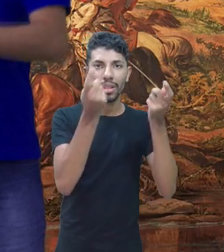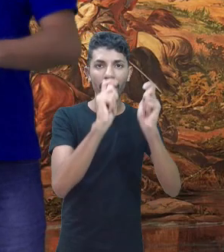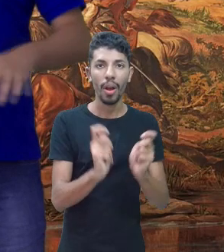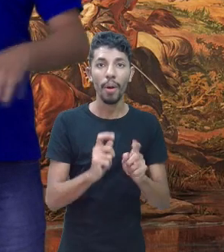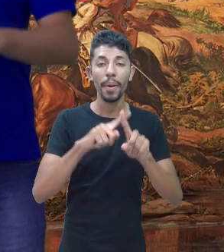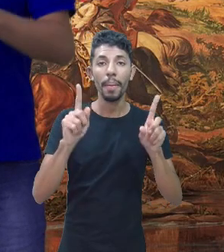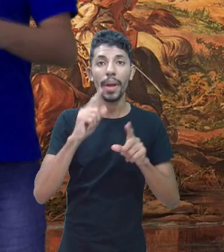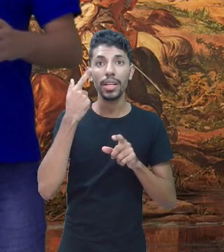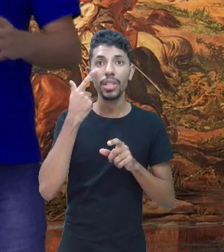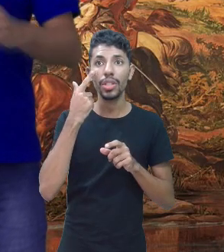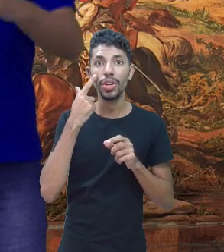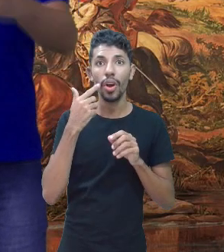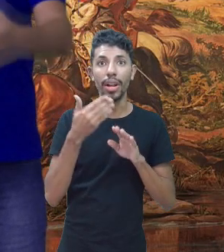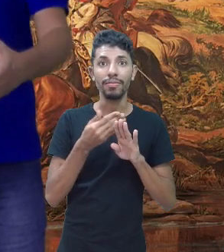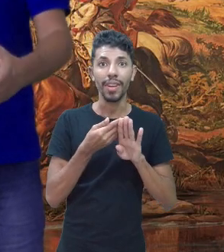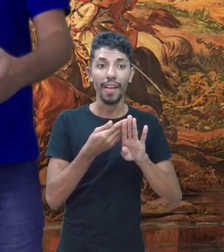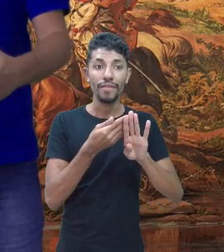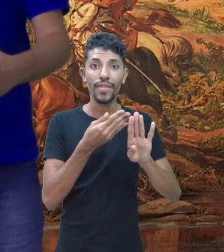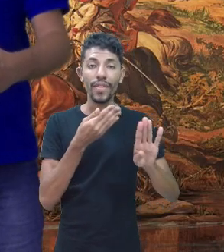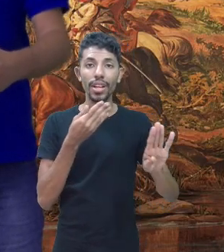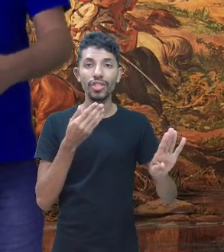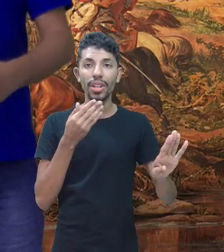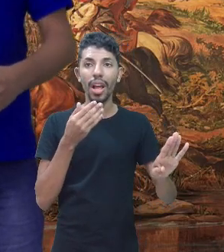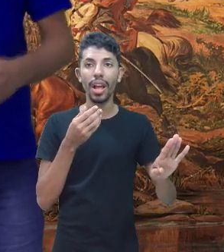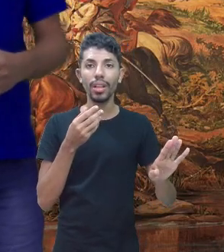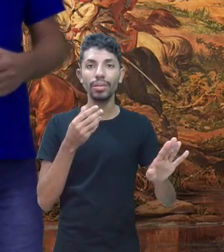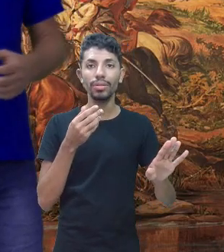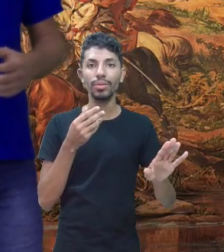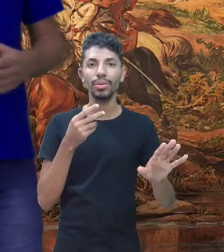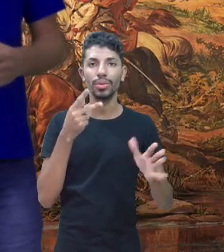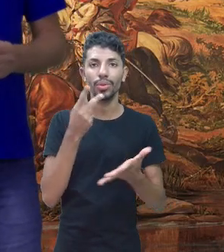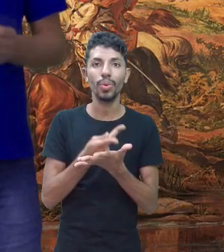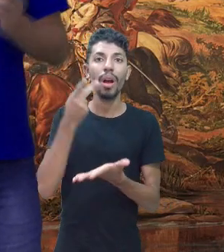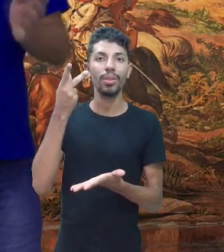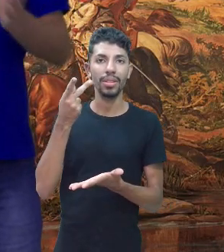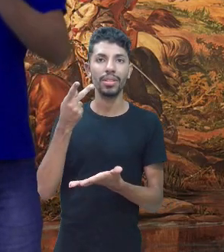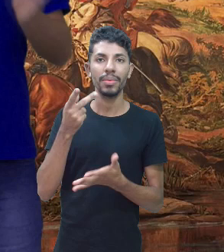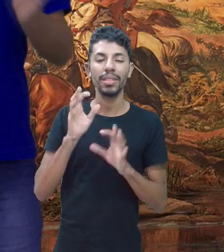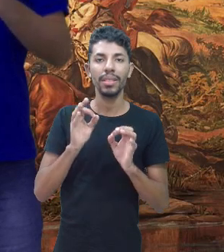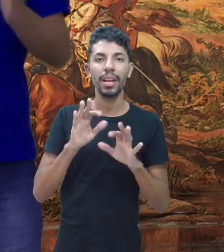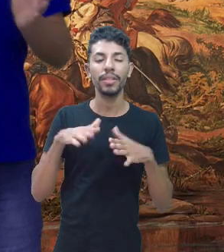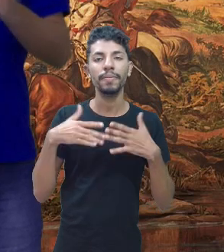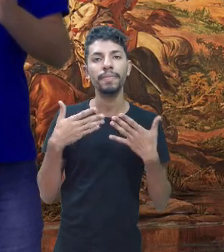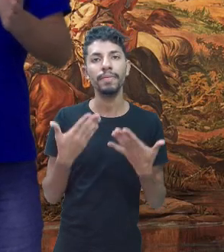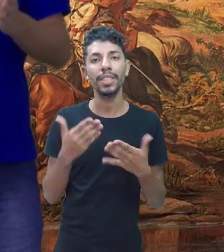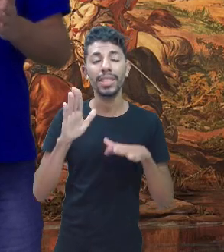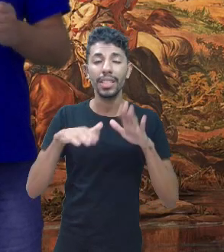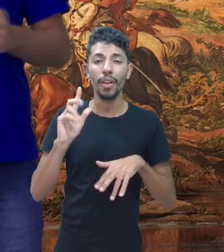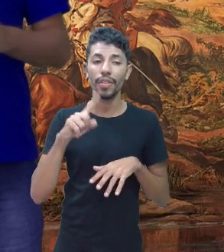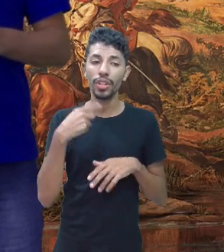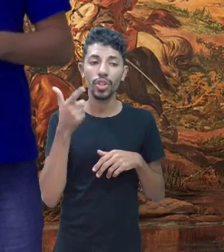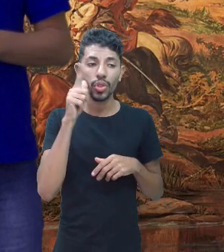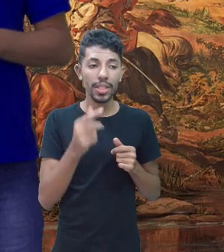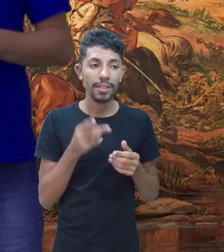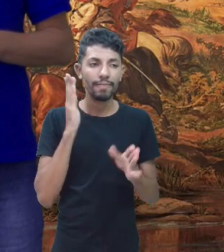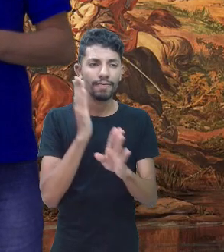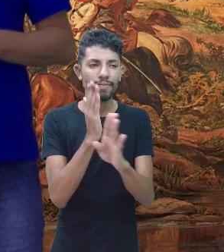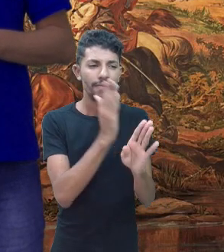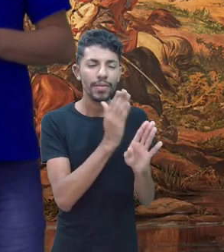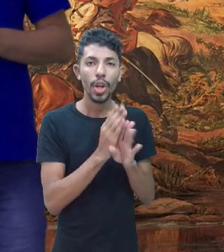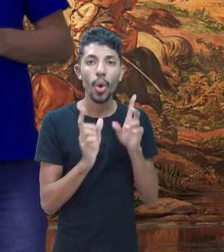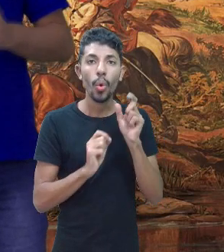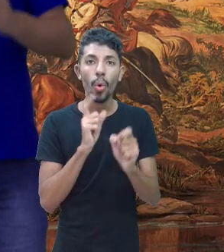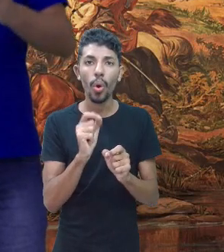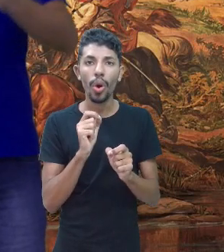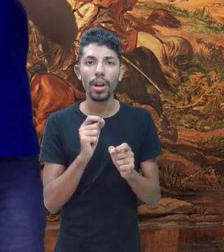estão completamente à margem do que está acontecendo. Talvez aí nós possamos identificar uma representação